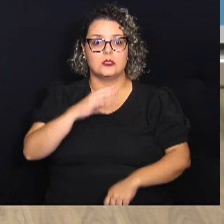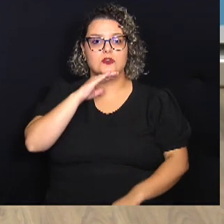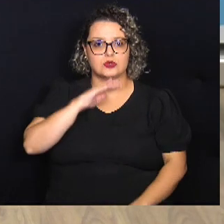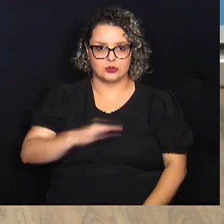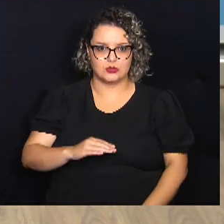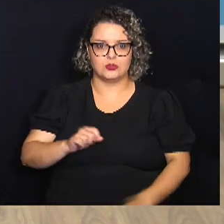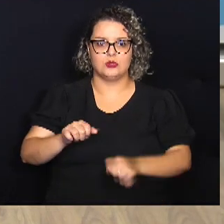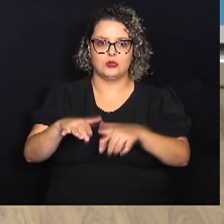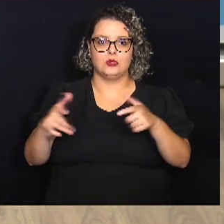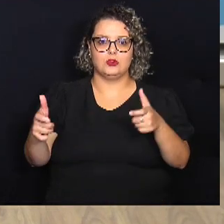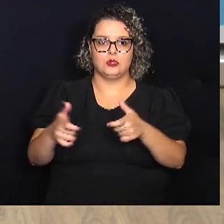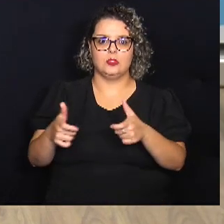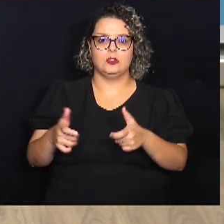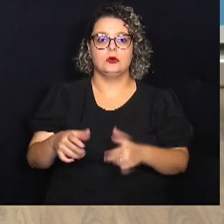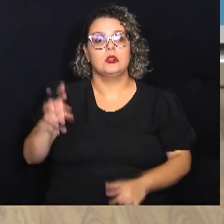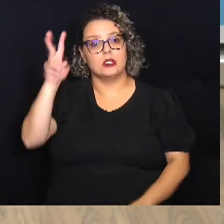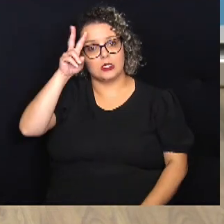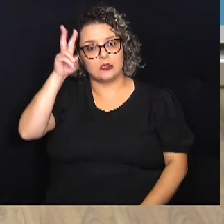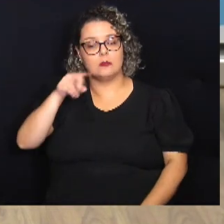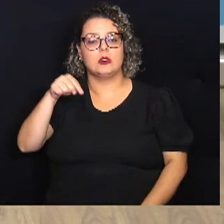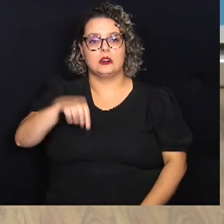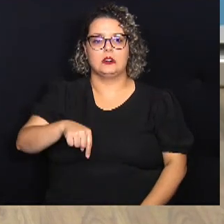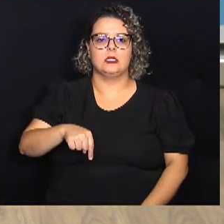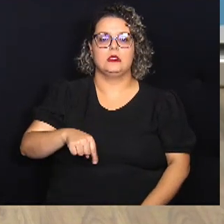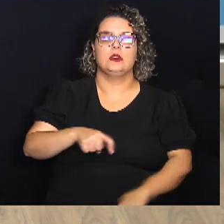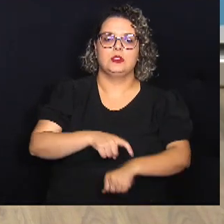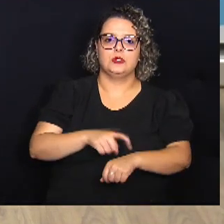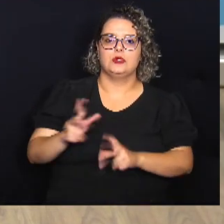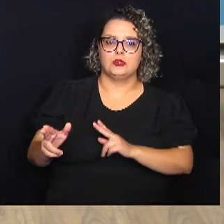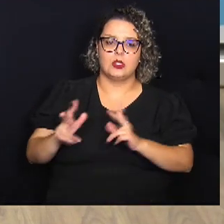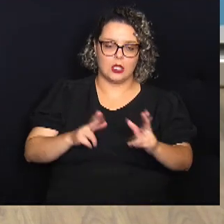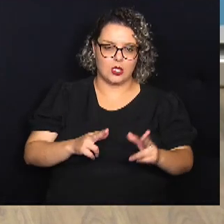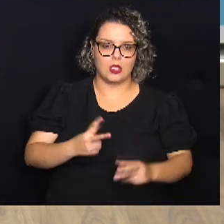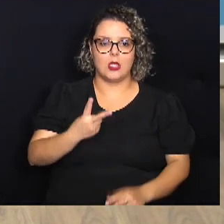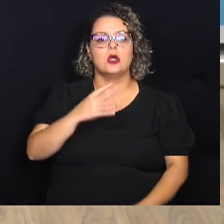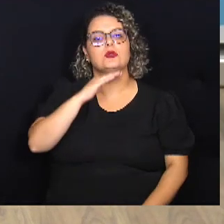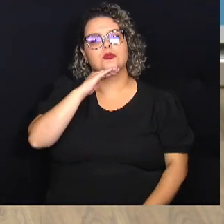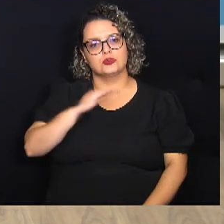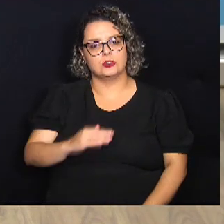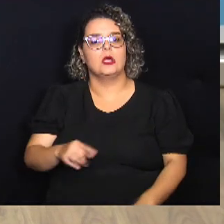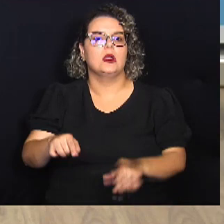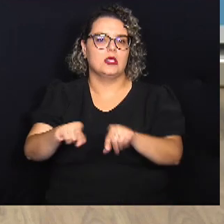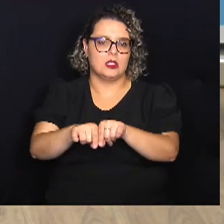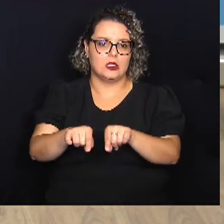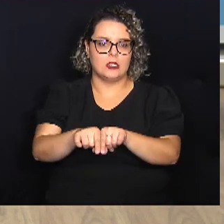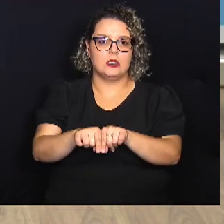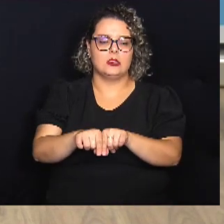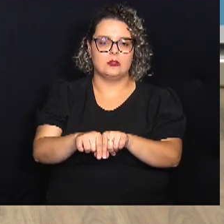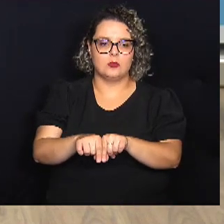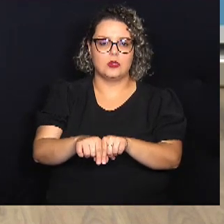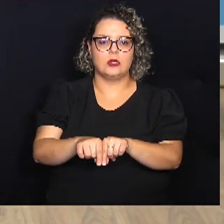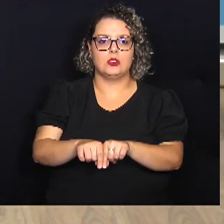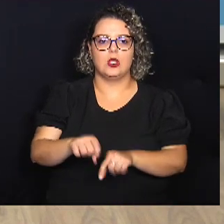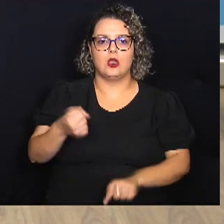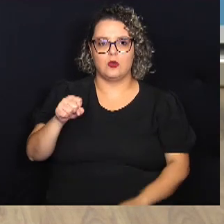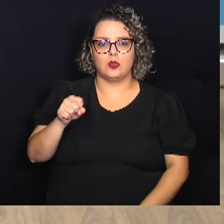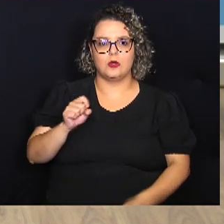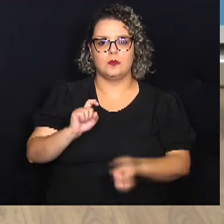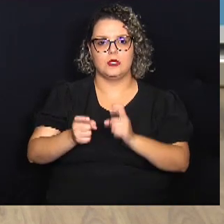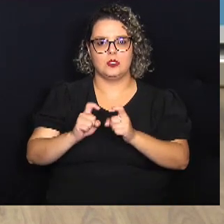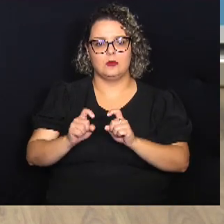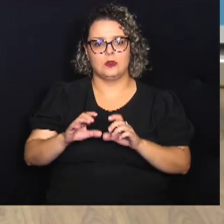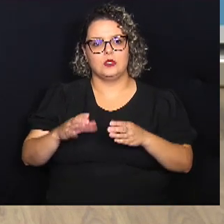no plenarinho. E lembrando que neste mesmo horário, às 2 horas, a gente também tem aqui a 8ª reunião da